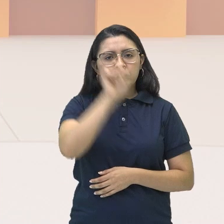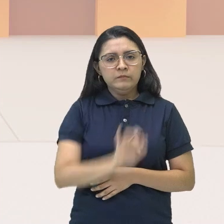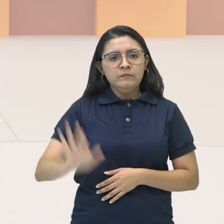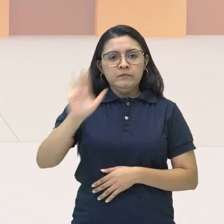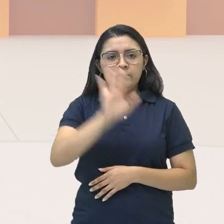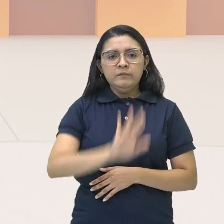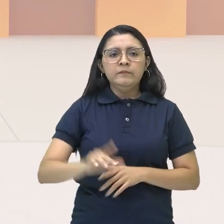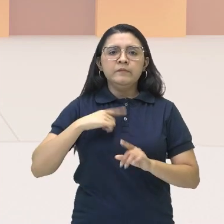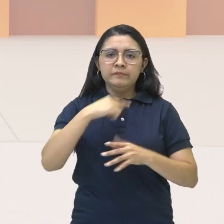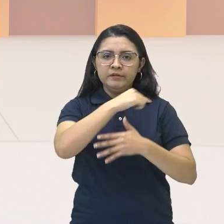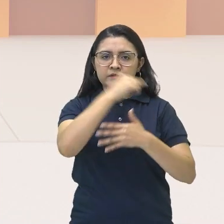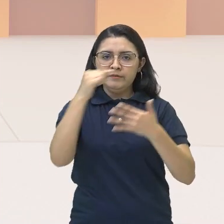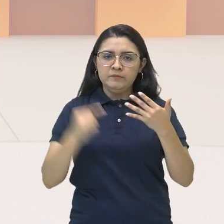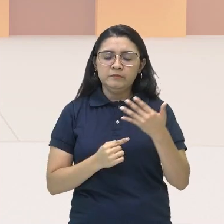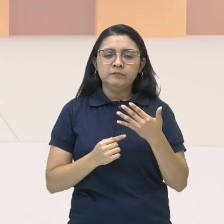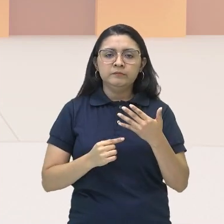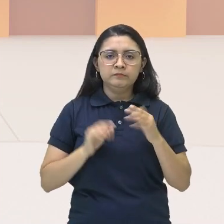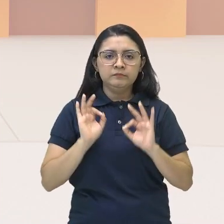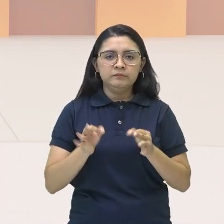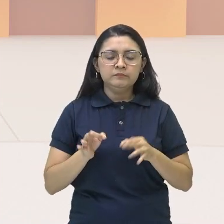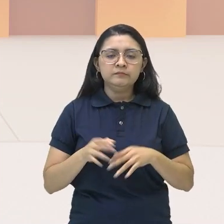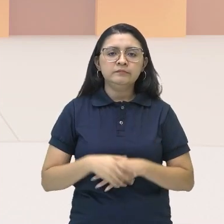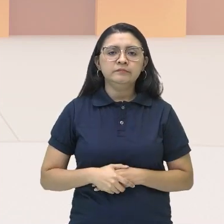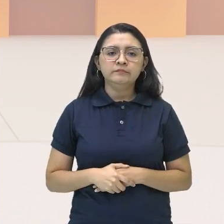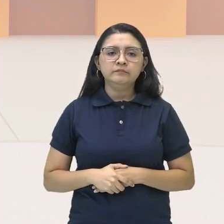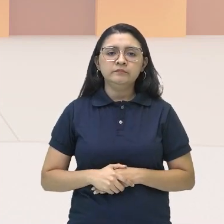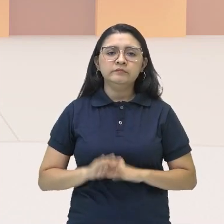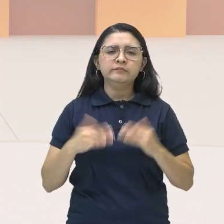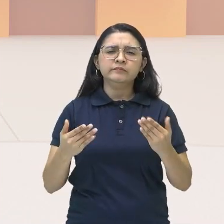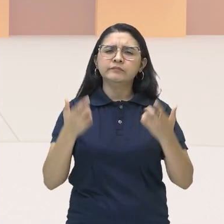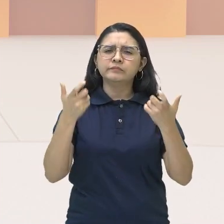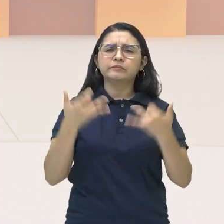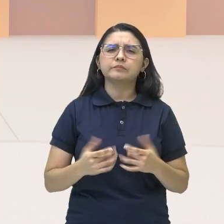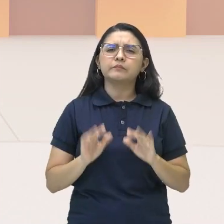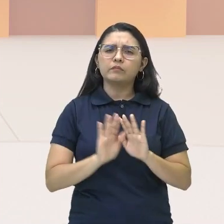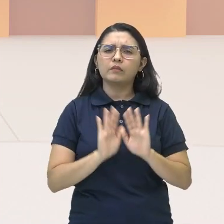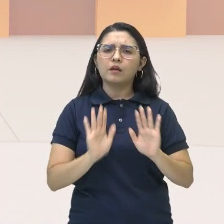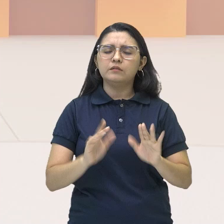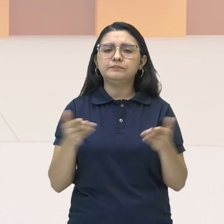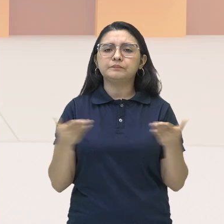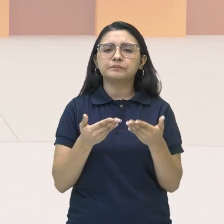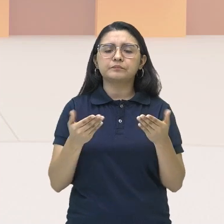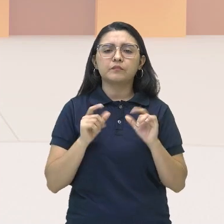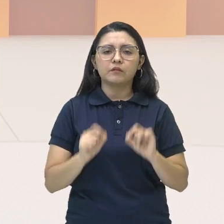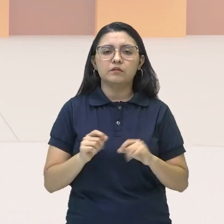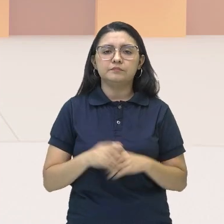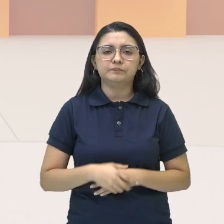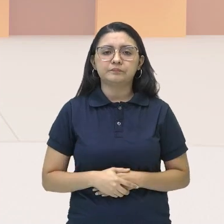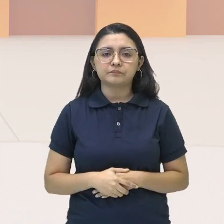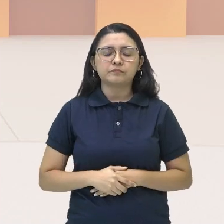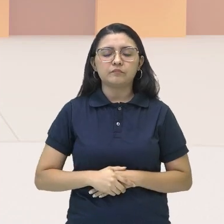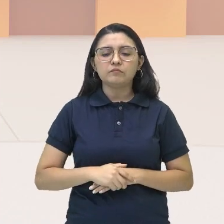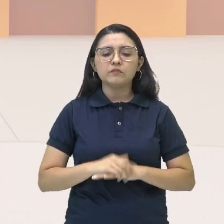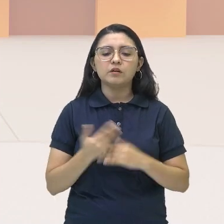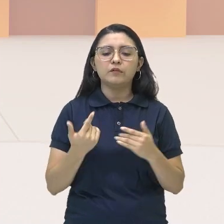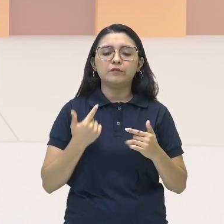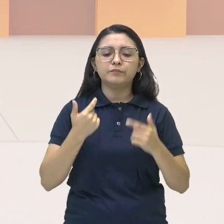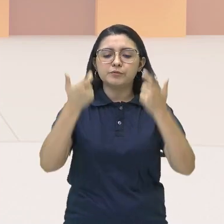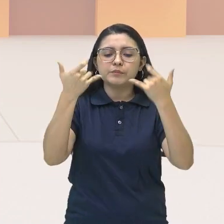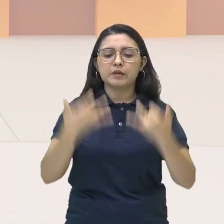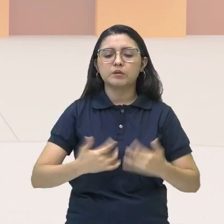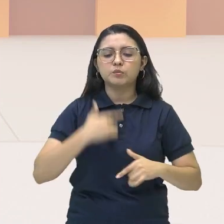né, desses pontos aqui. Quando a gente fala, agora vamos falar um pouco não do trabalho em